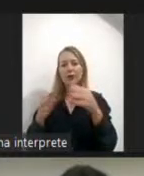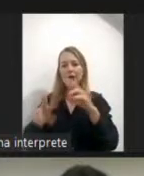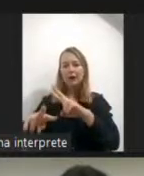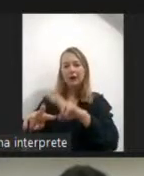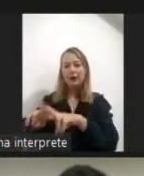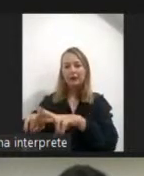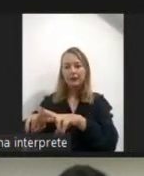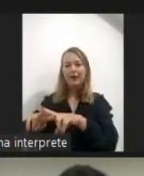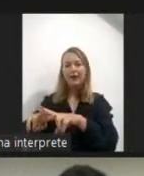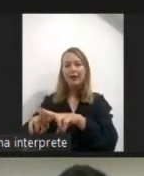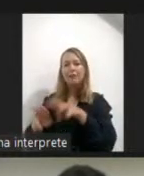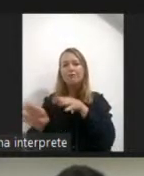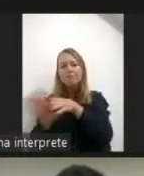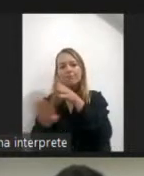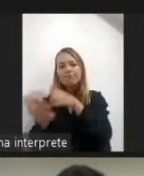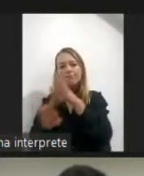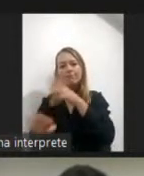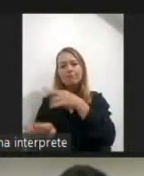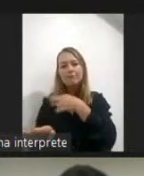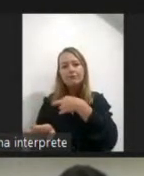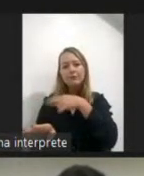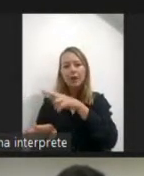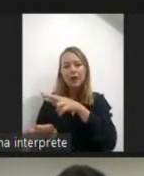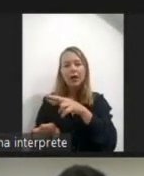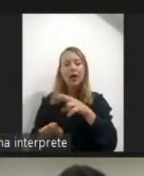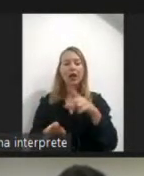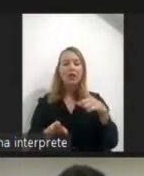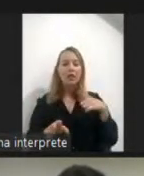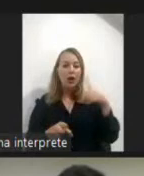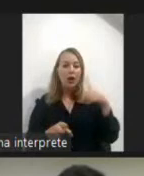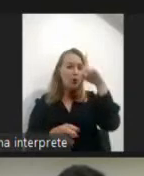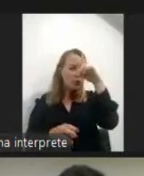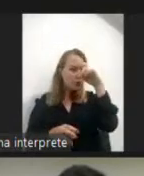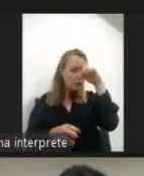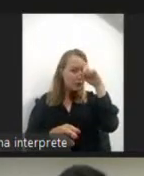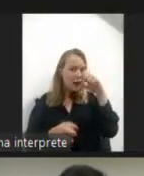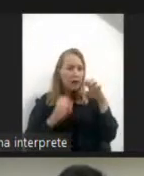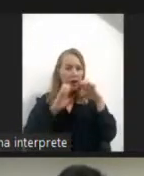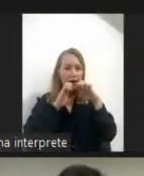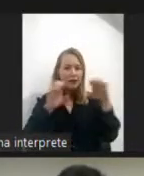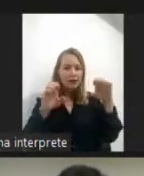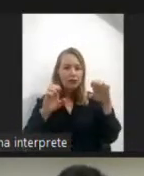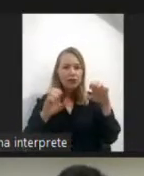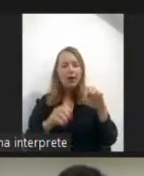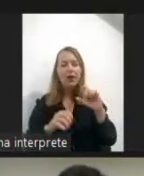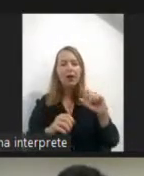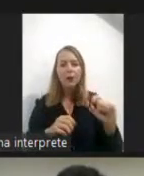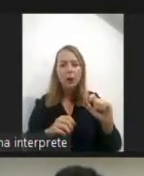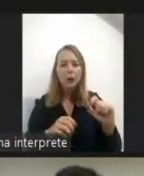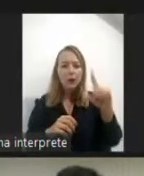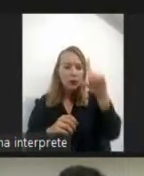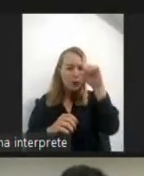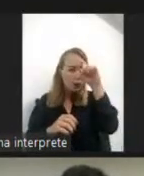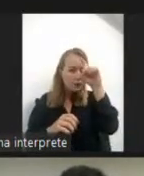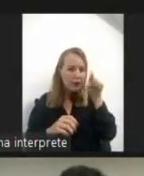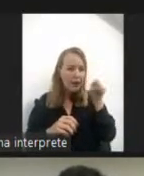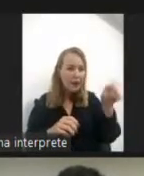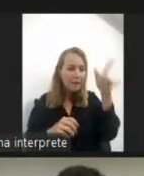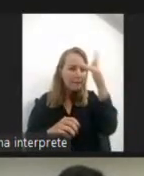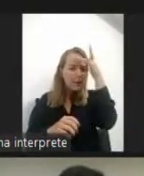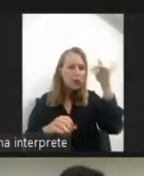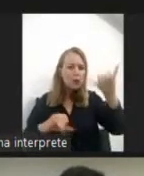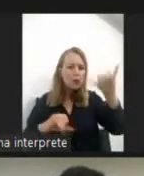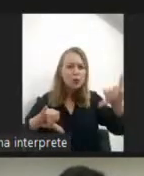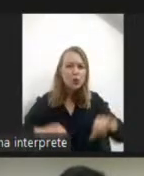hospital evangélico. A capelania hospitalar é uma necessidade para aquelas pessoas que estão sofrendo. O